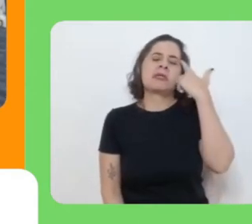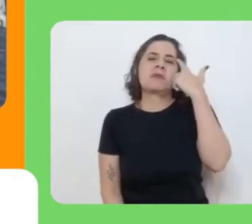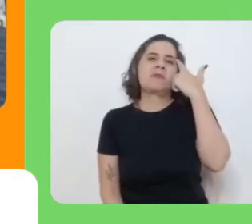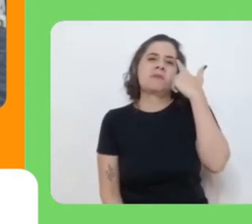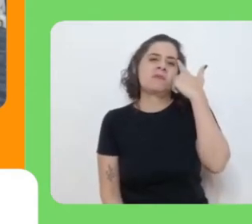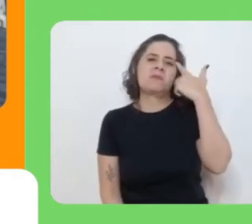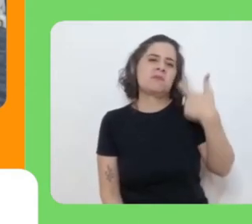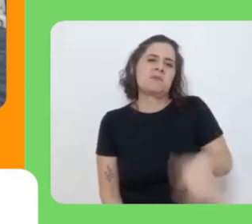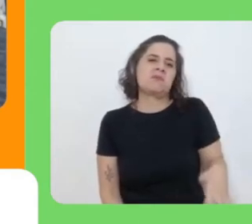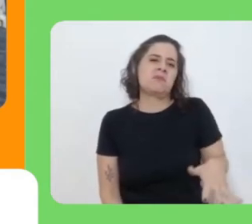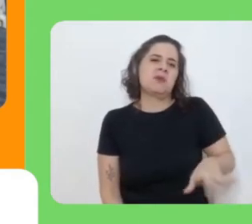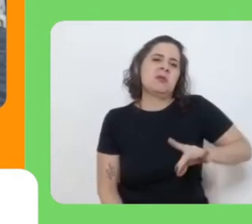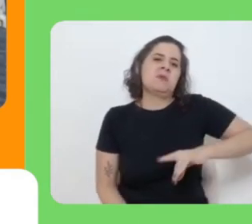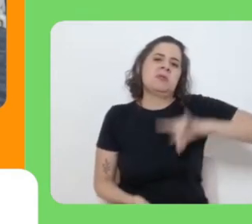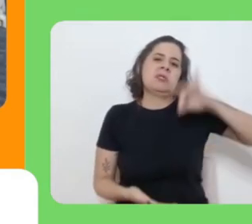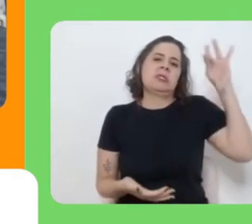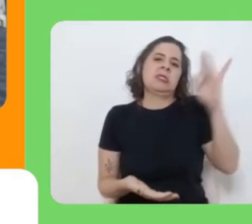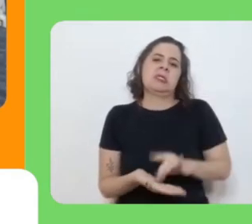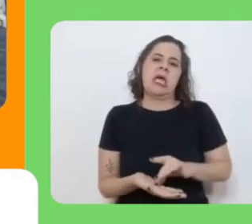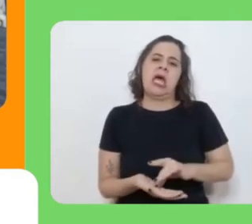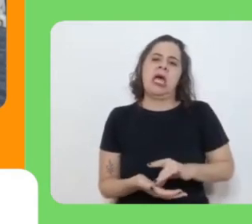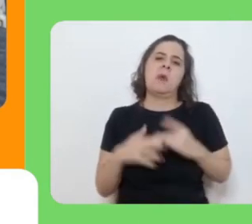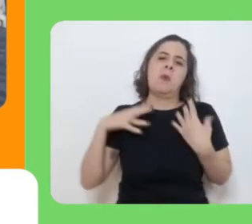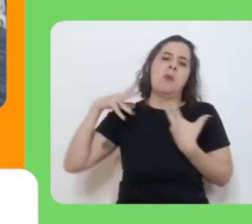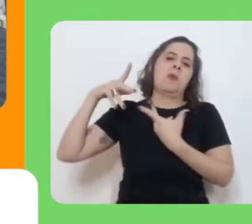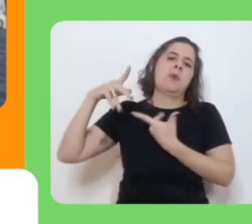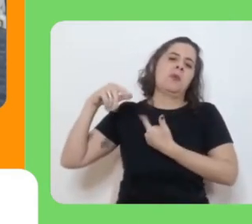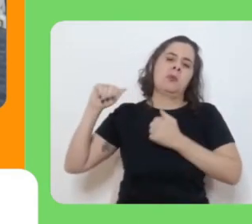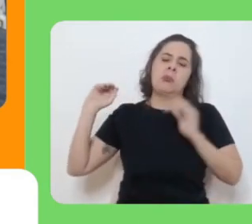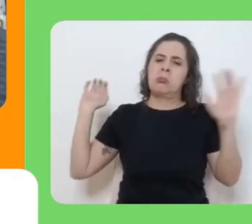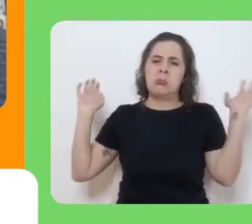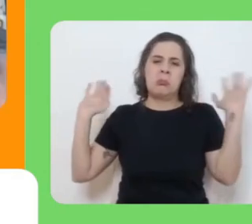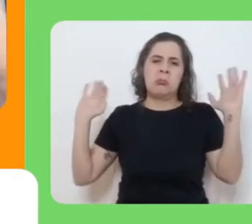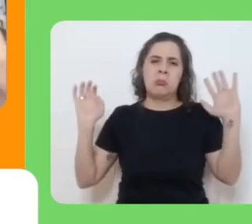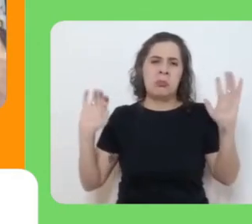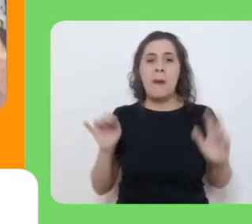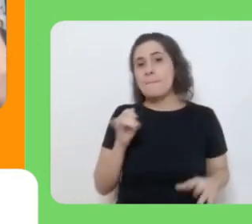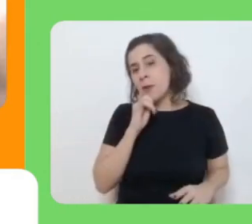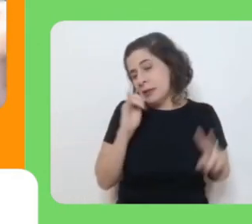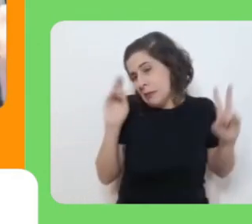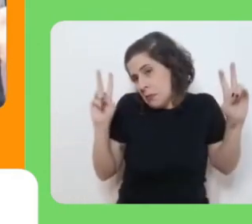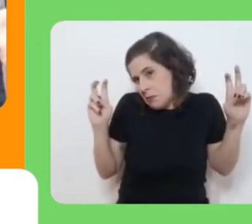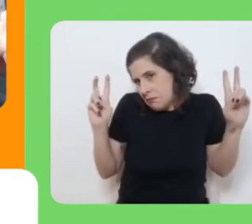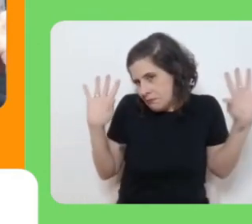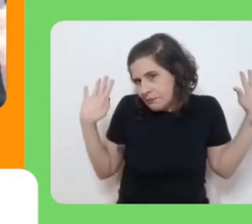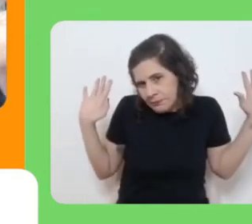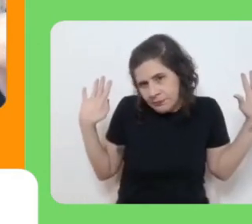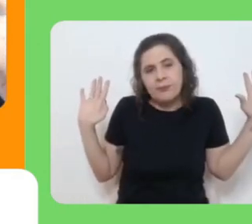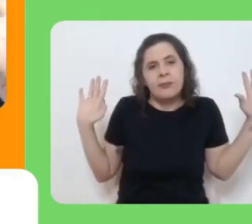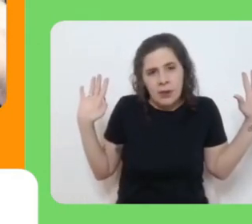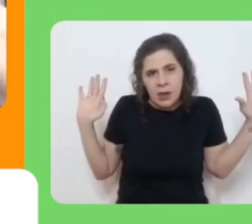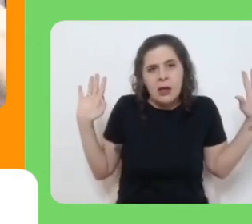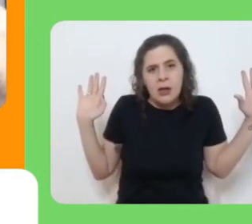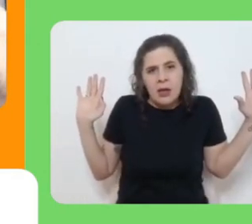de se inserir globalmente, que tá, vou pôr em aspas, fácil, né?